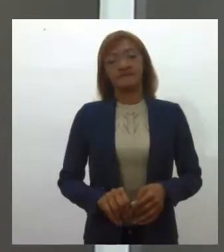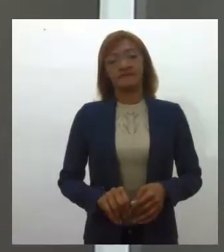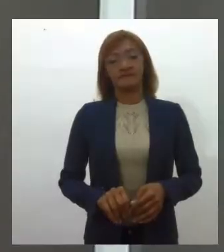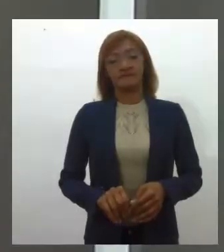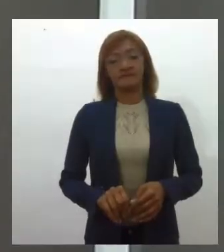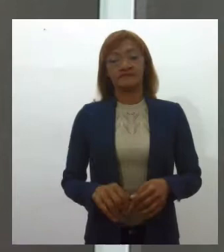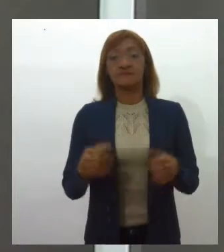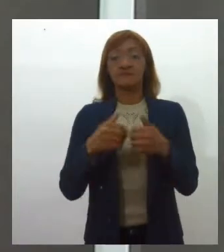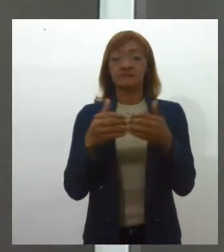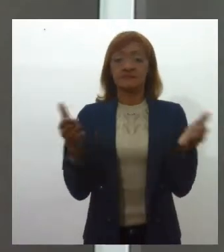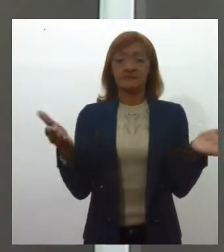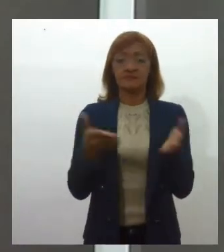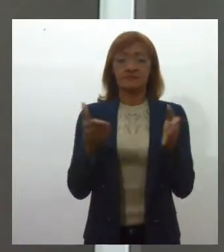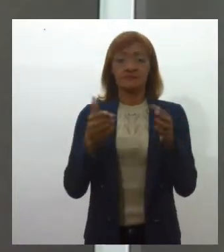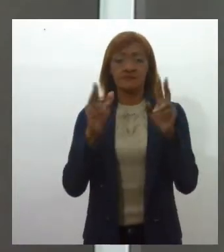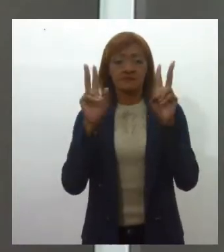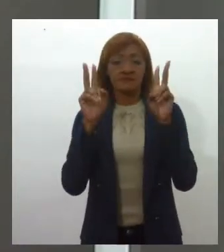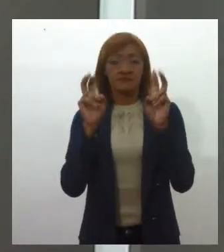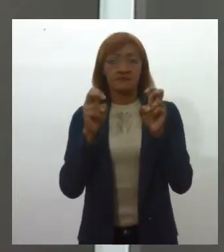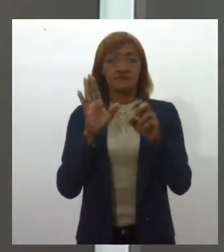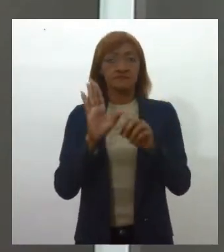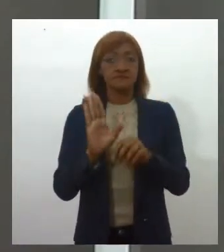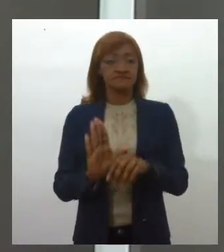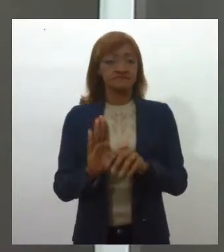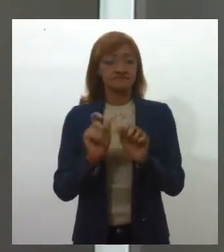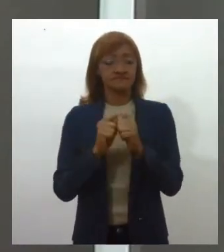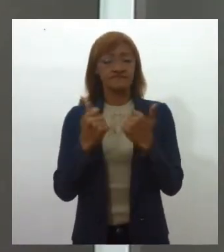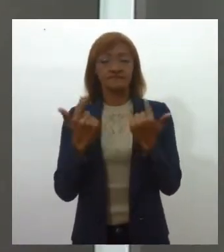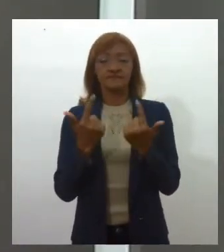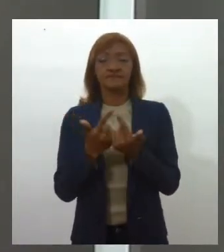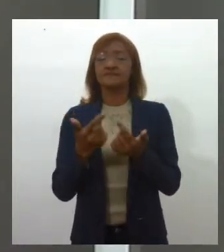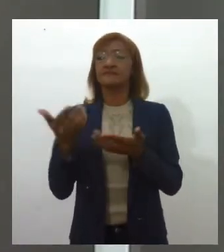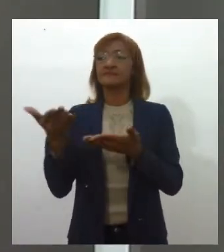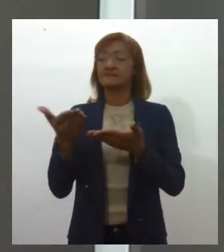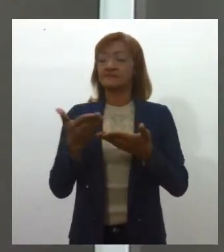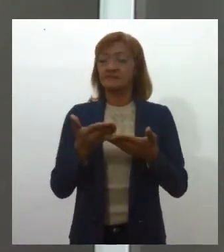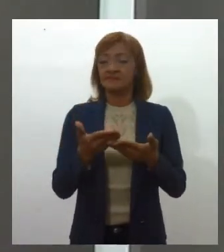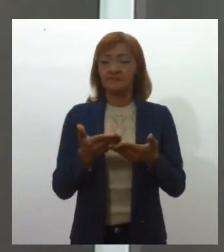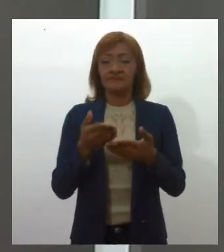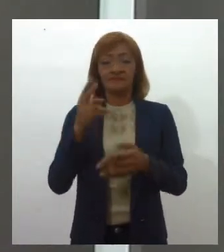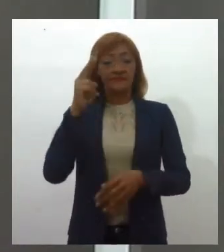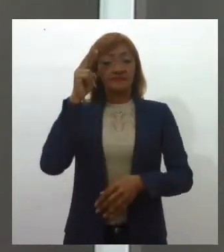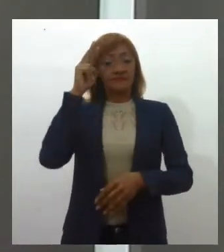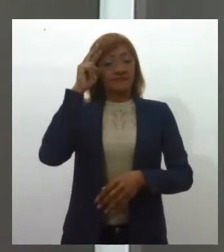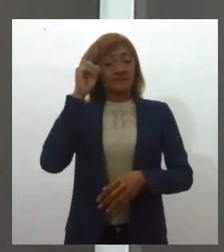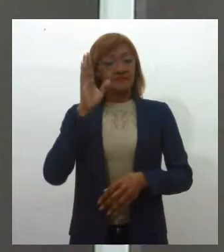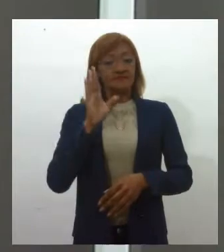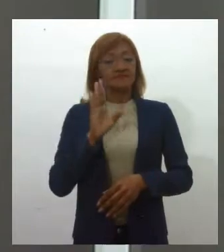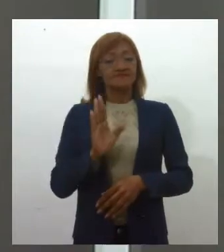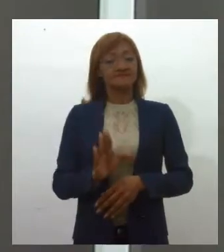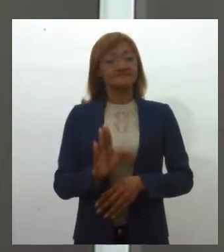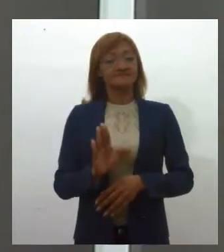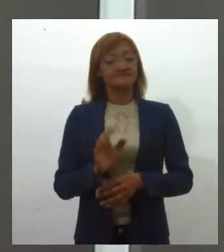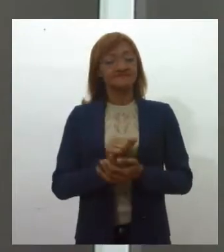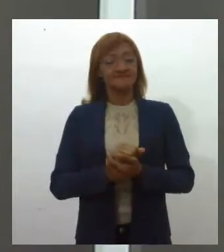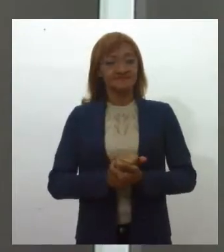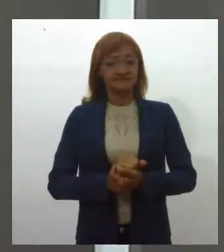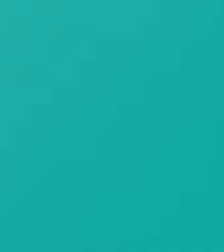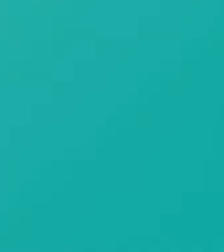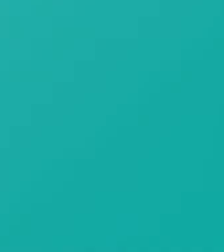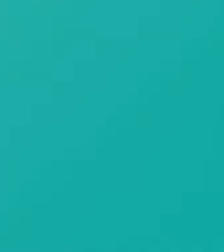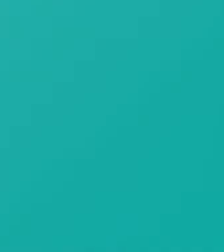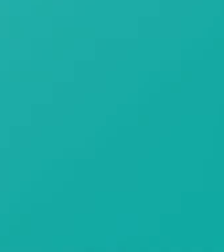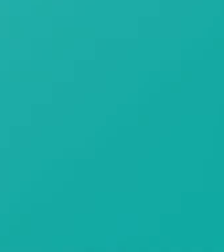E começamos com os assuntos do Parlamento Sergipano e quem traz os destaques desta segunda-feira é a Agência de Notícias, a Lese.